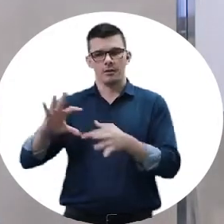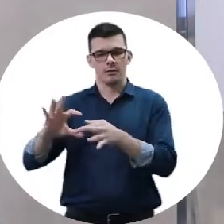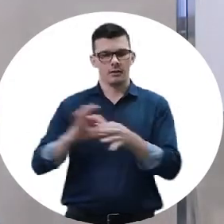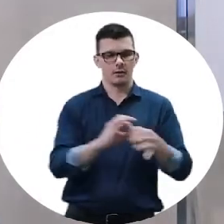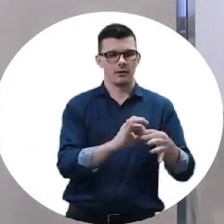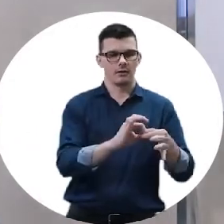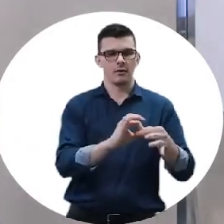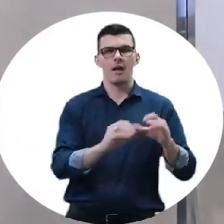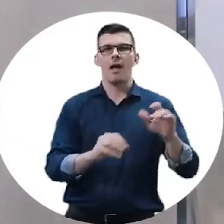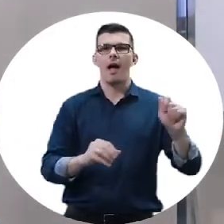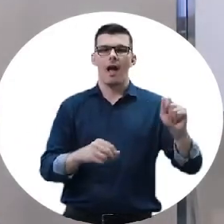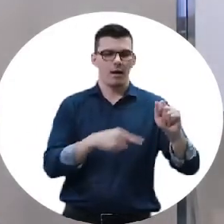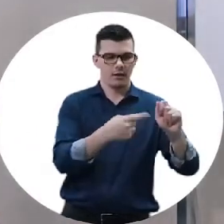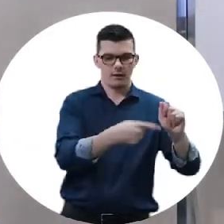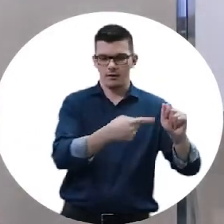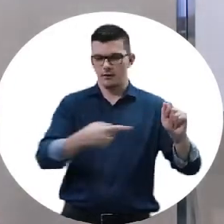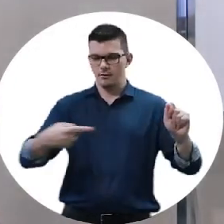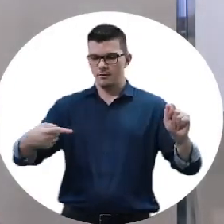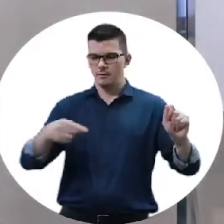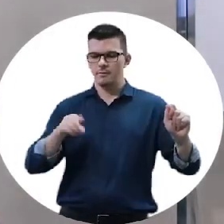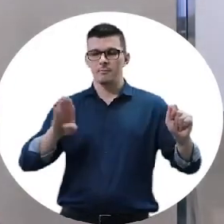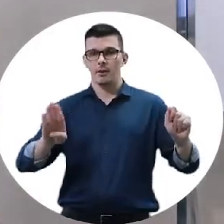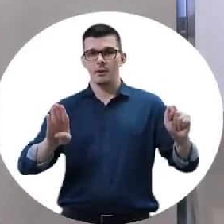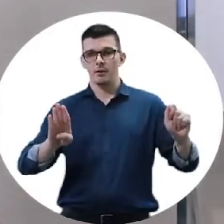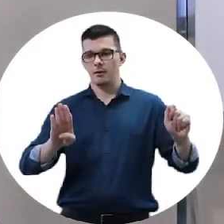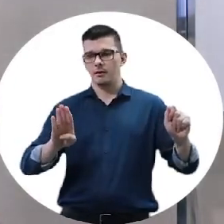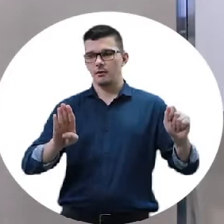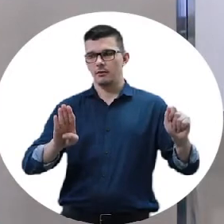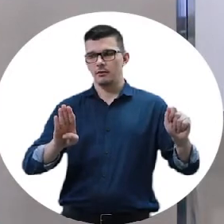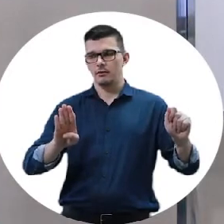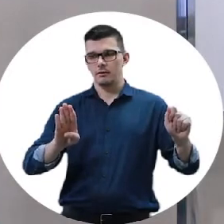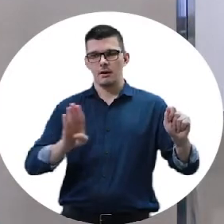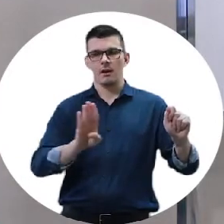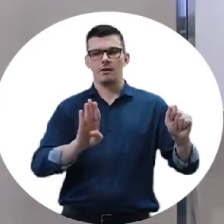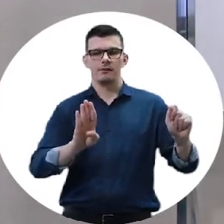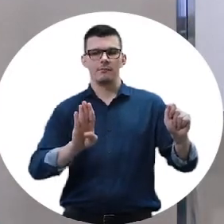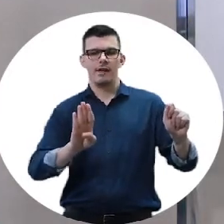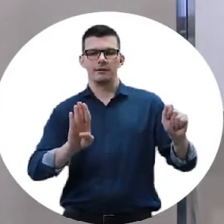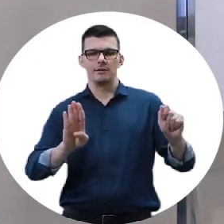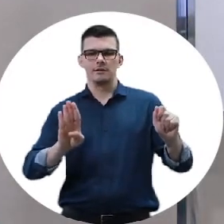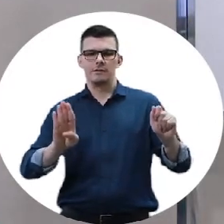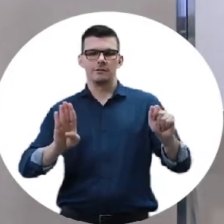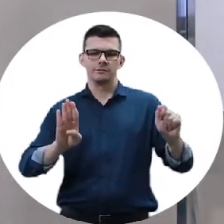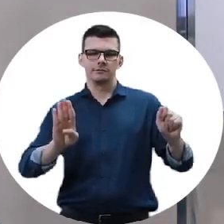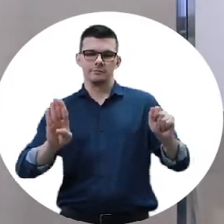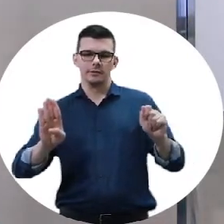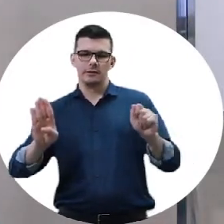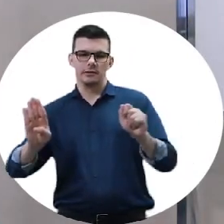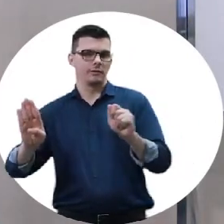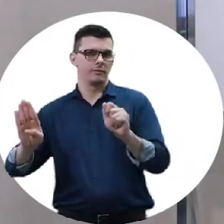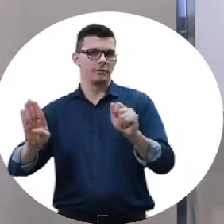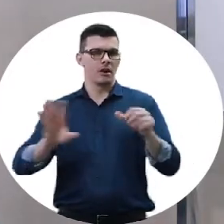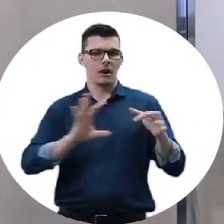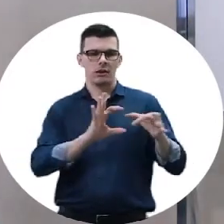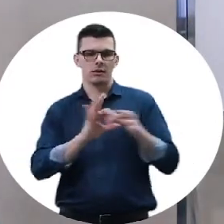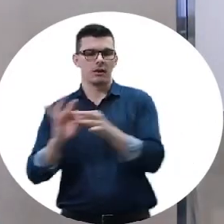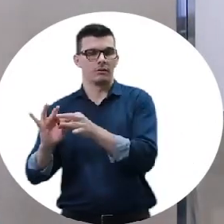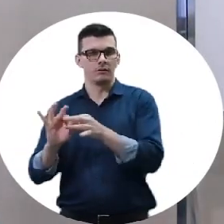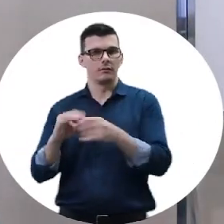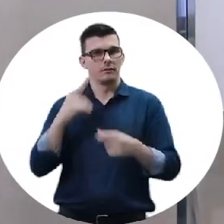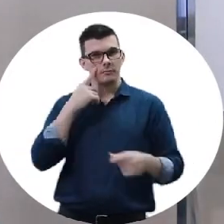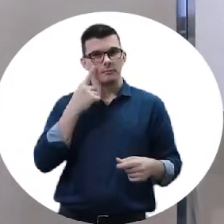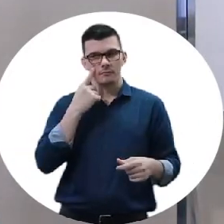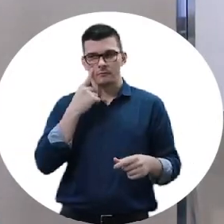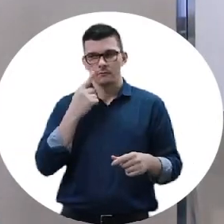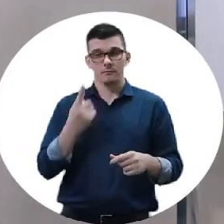ao bloco A através de uma corda. Então, quando o bloco B começar a mover para lá, essa corda vai espichar e vai puxar o A para lá. Então, no bloco A, vai aparecer